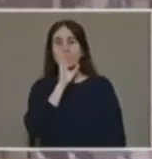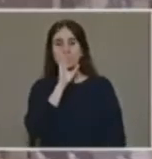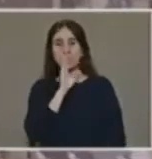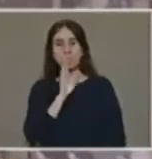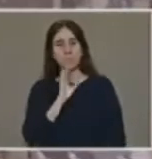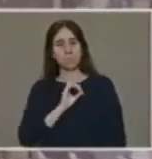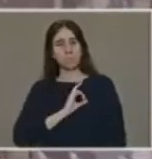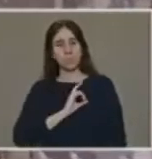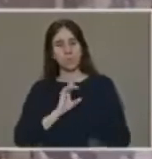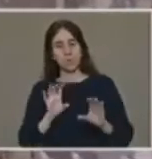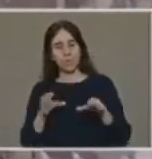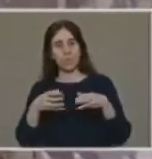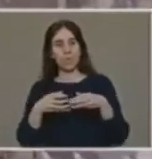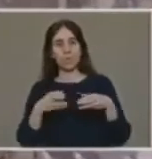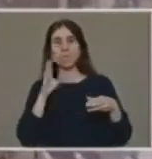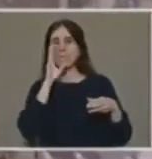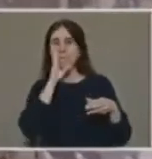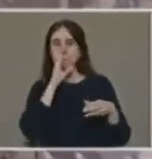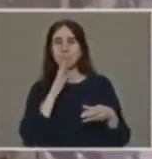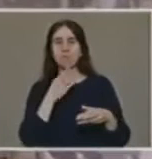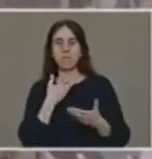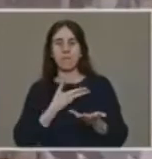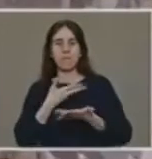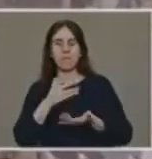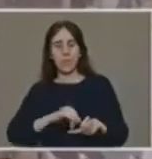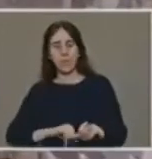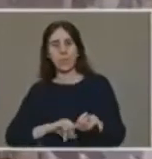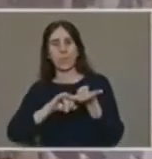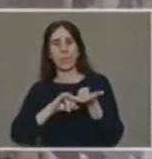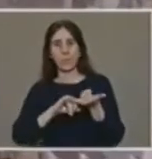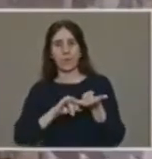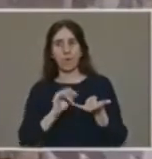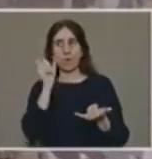pessoal e comunitariamente uma relação próxima e contínua com o